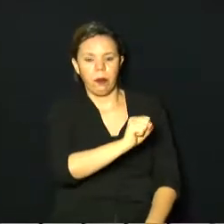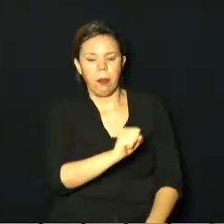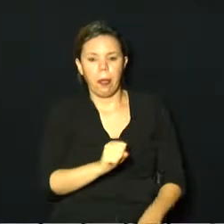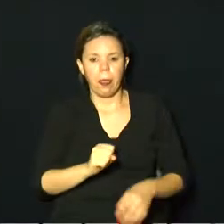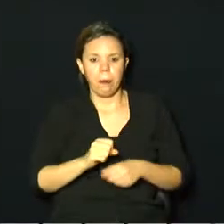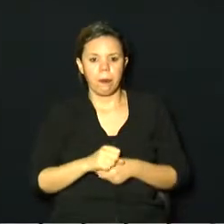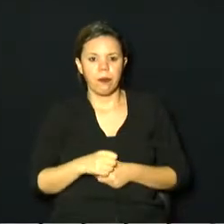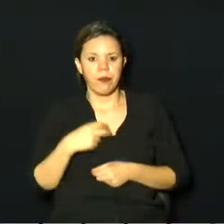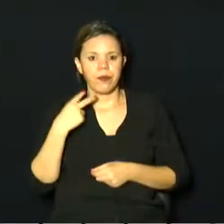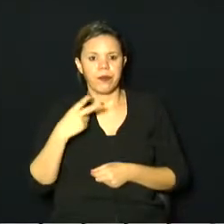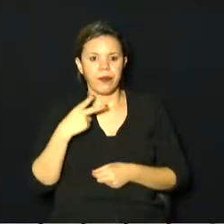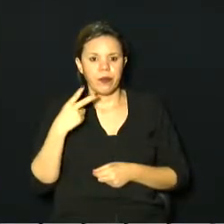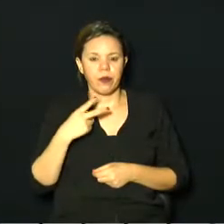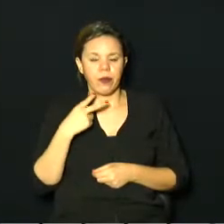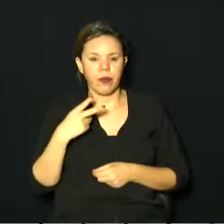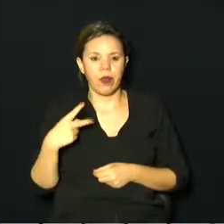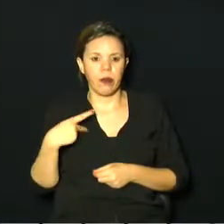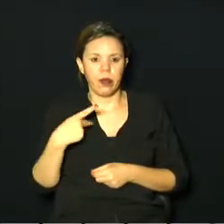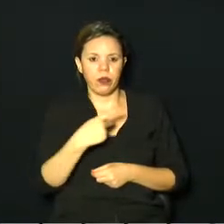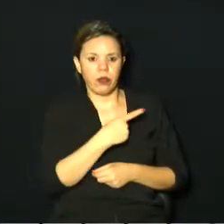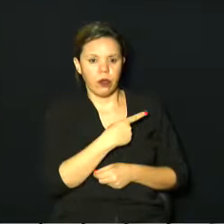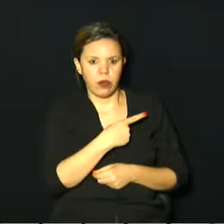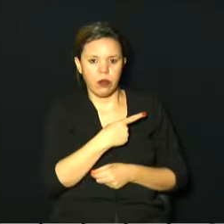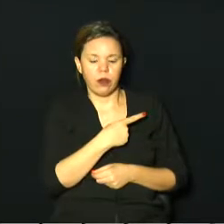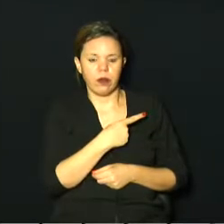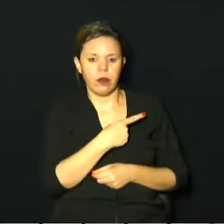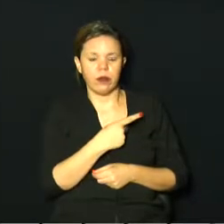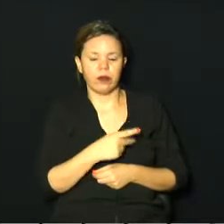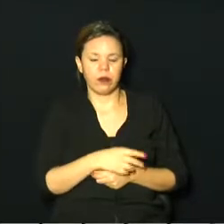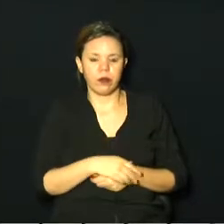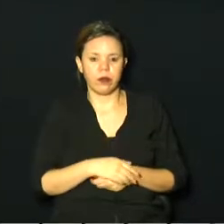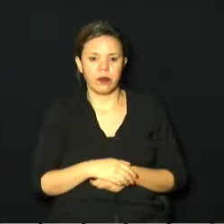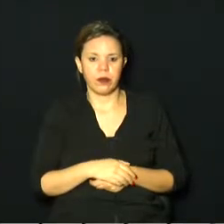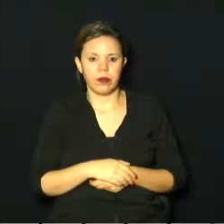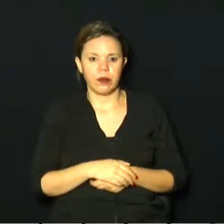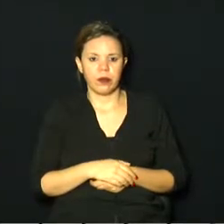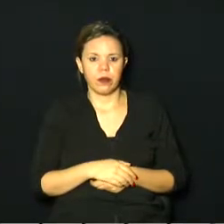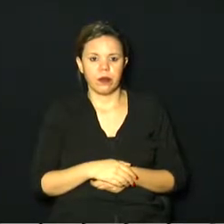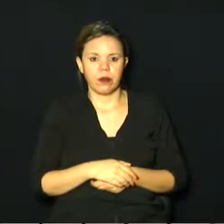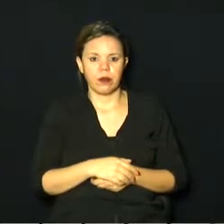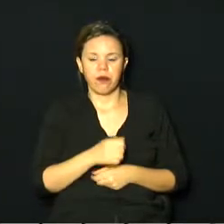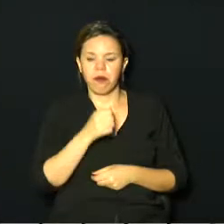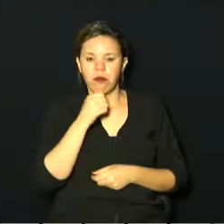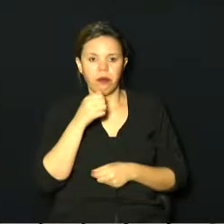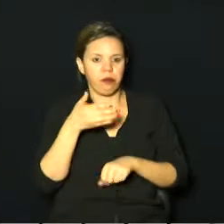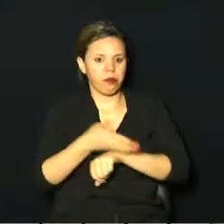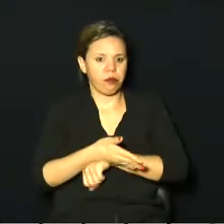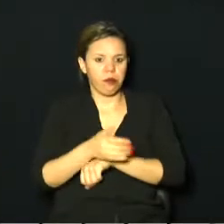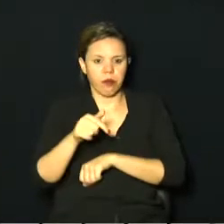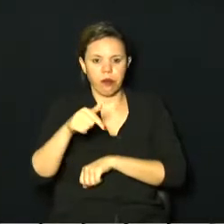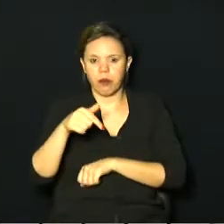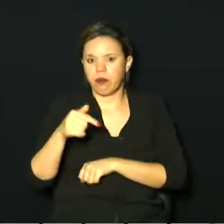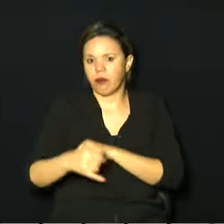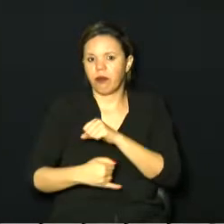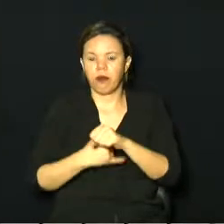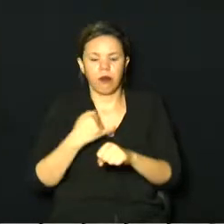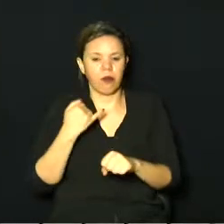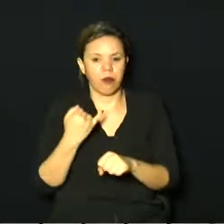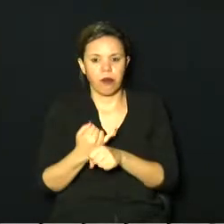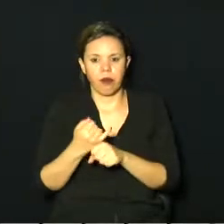e pelo vereador Pastor Elias Azevedo. Ainda não ingressaram aqui na